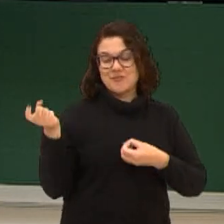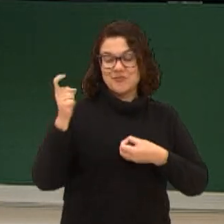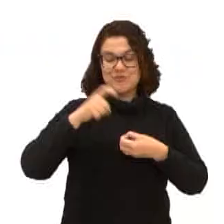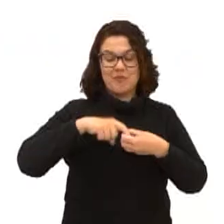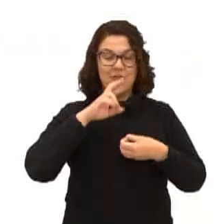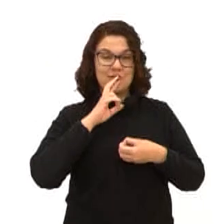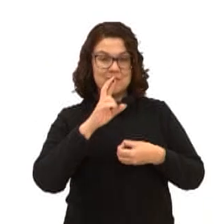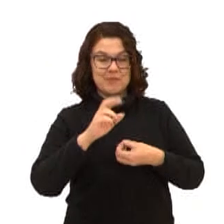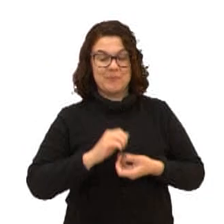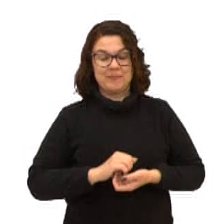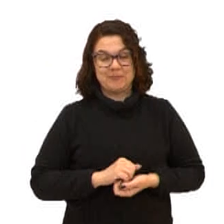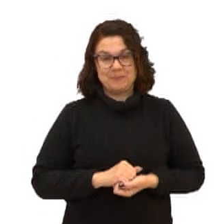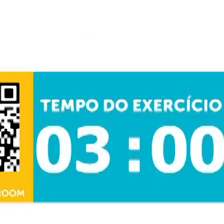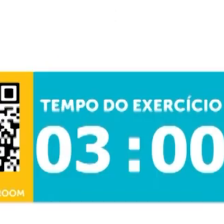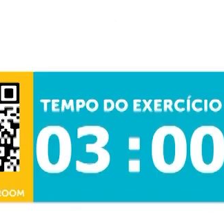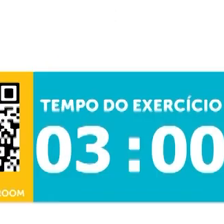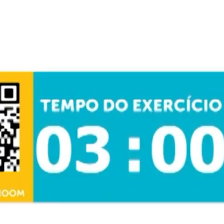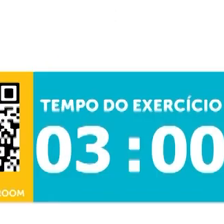as respostas.